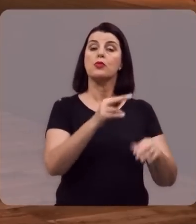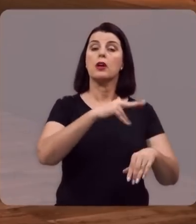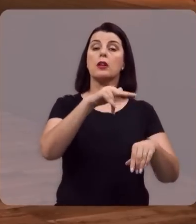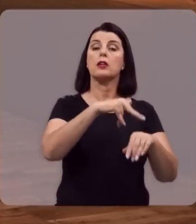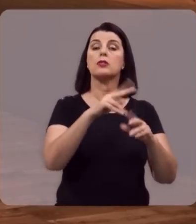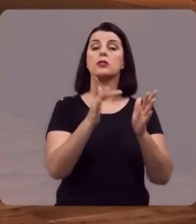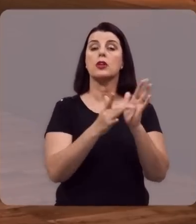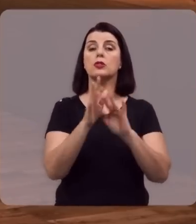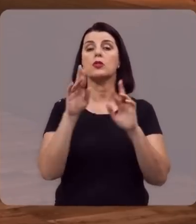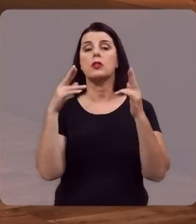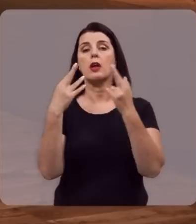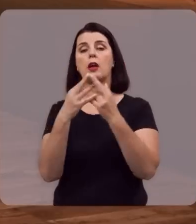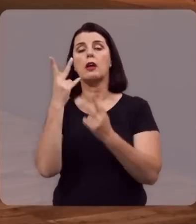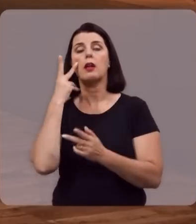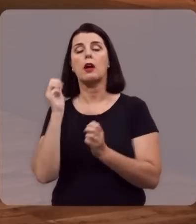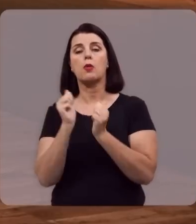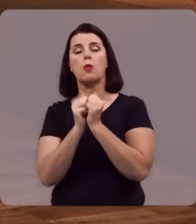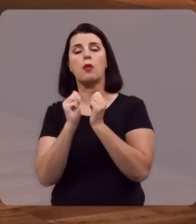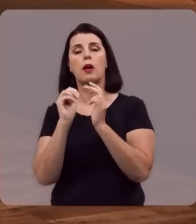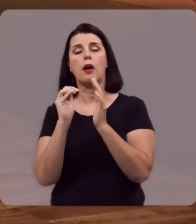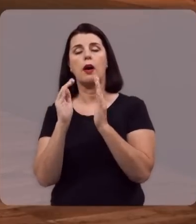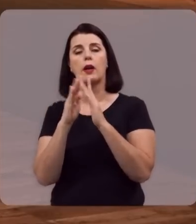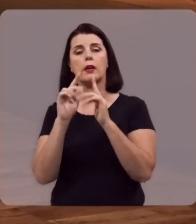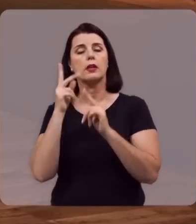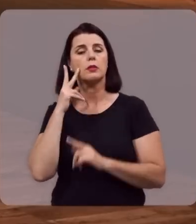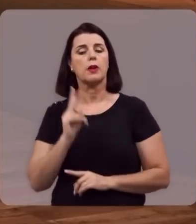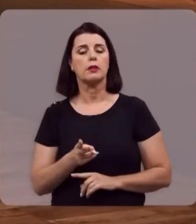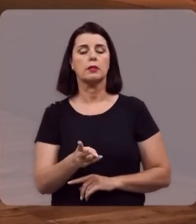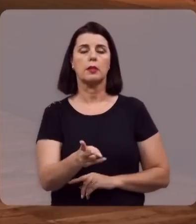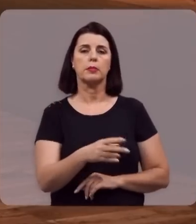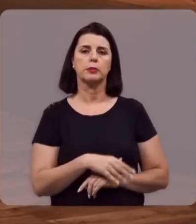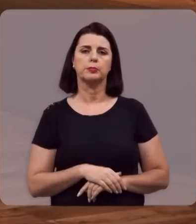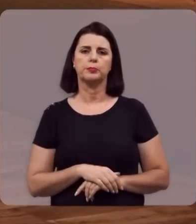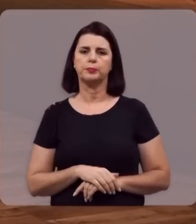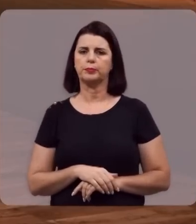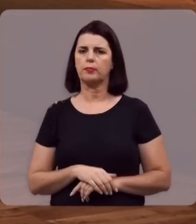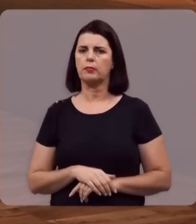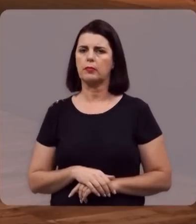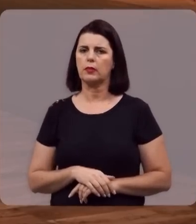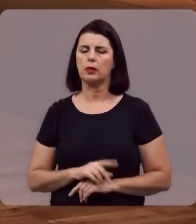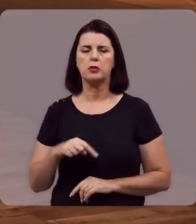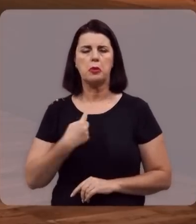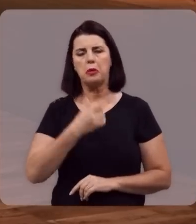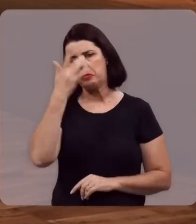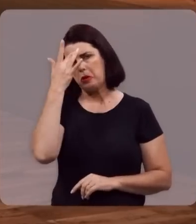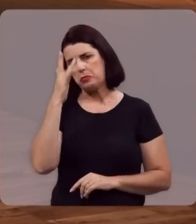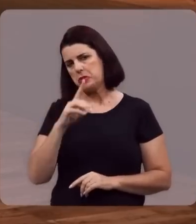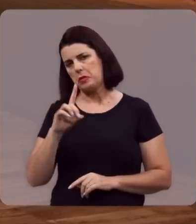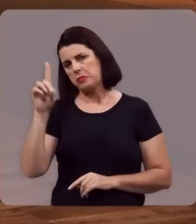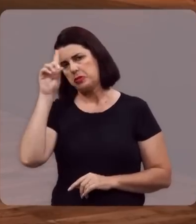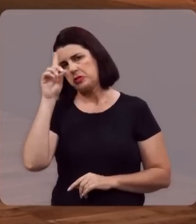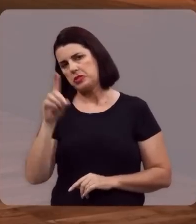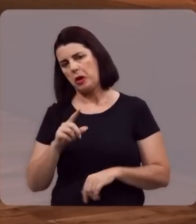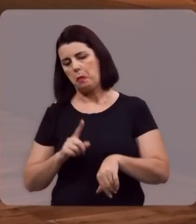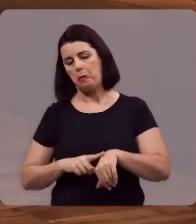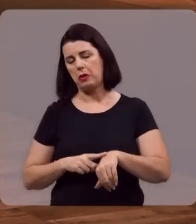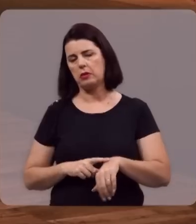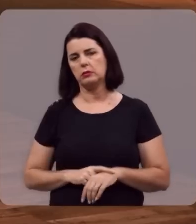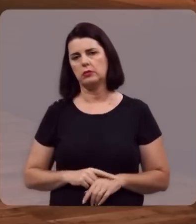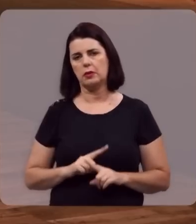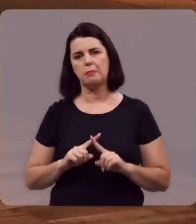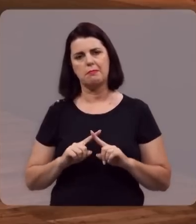vai reinar com a sua igreja para sempre e sempre e sempre. Nós não sabemos o dia nem a